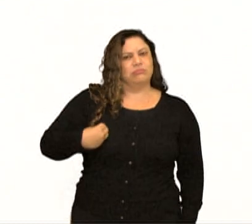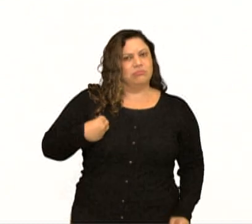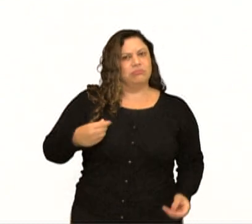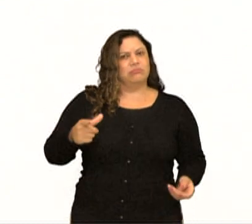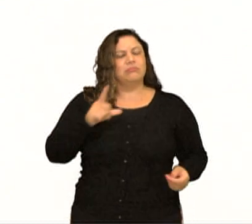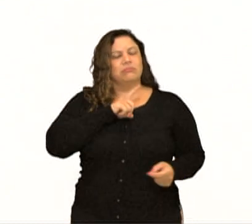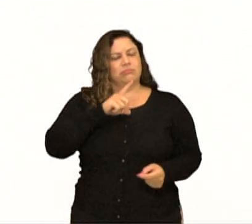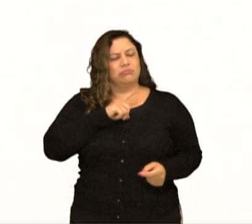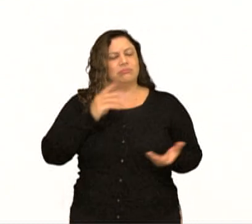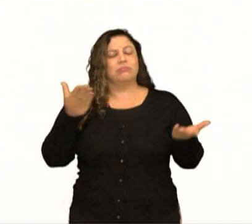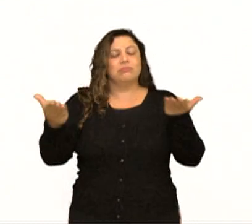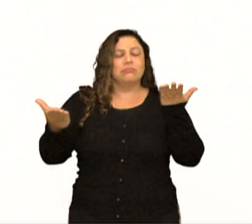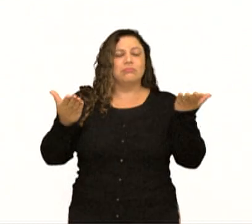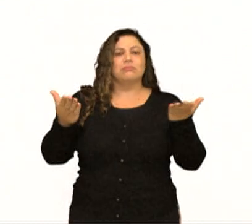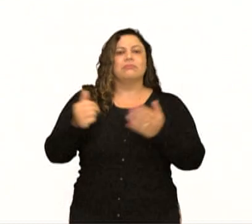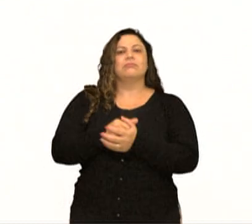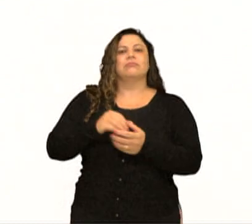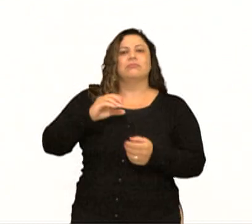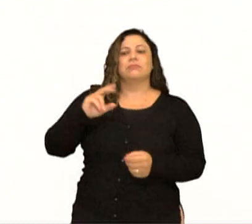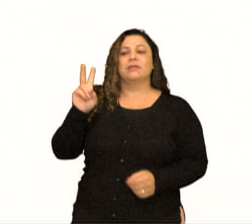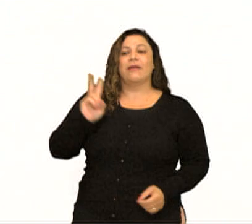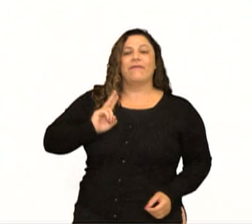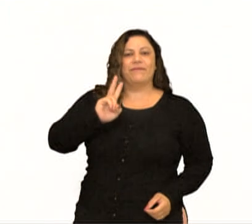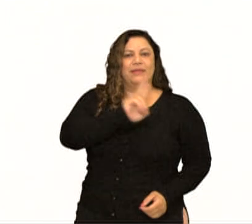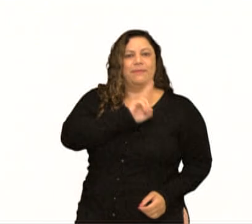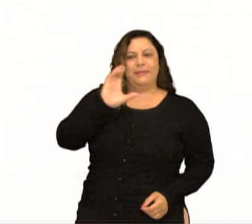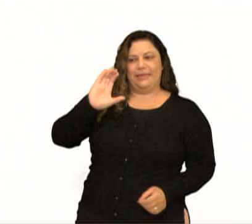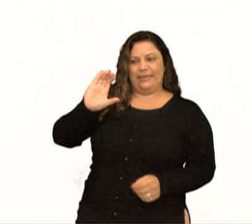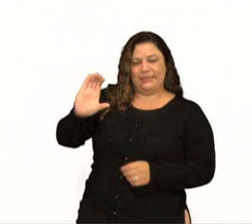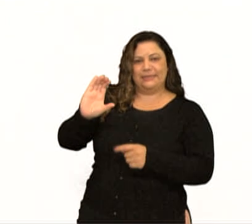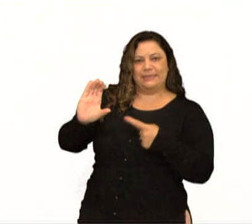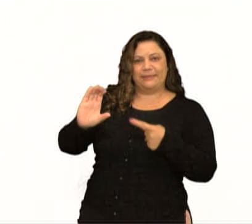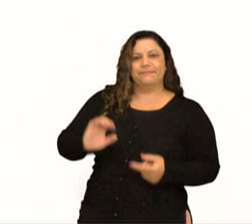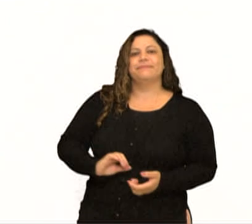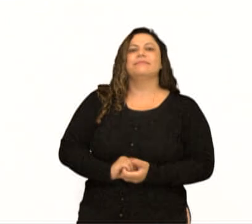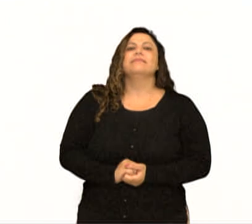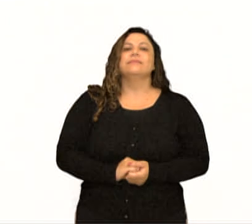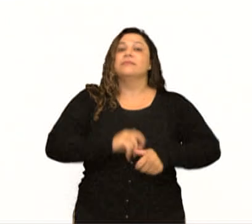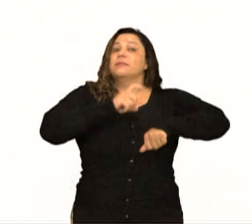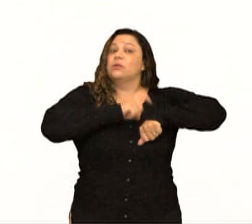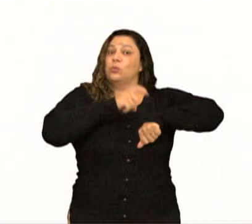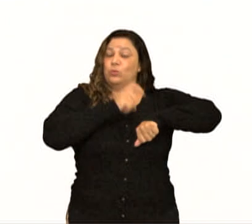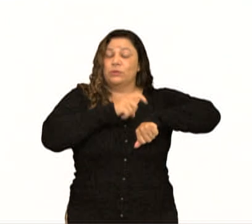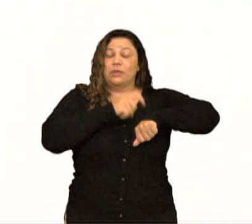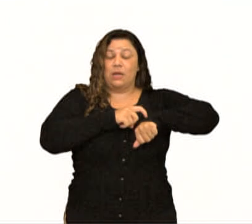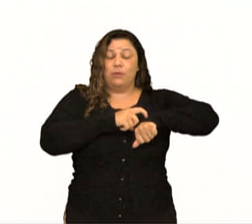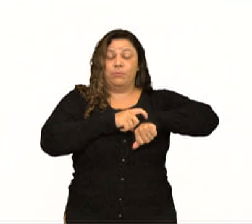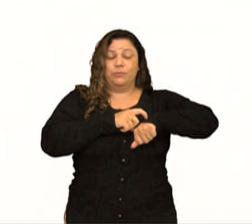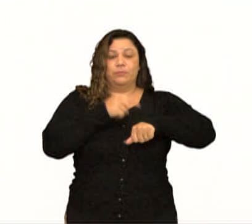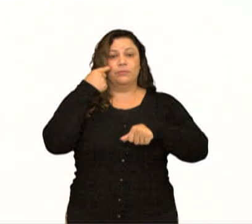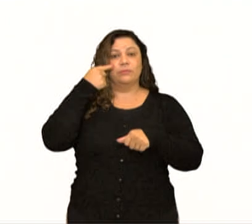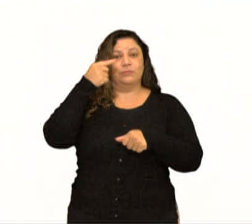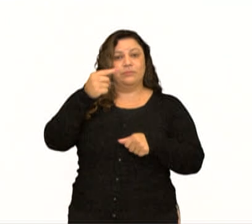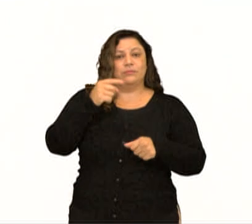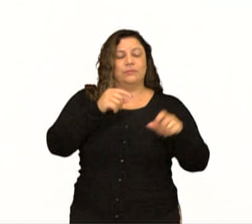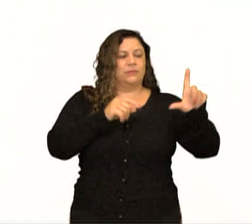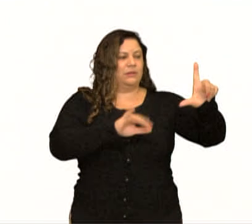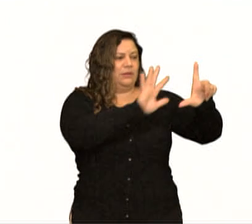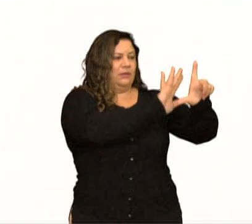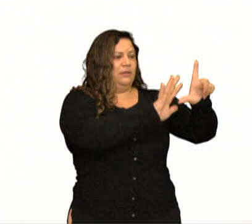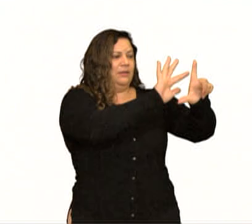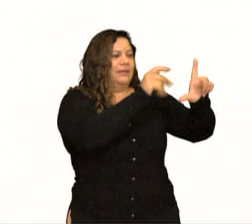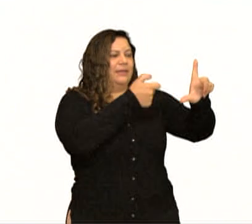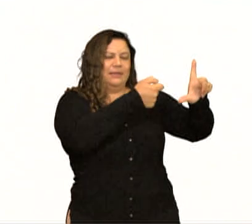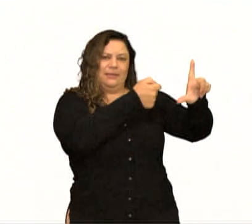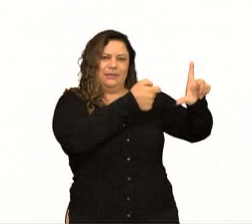nós denominamos de vitamina C? Bom, eu dou-lhe um tempo aí, escaneie e dou-lhe um tempinho para